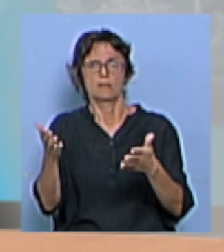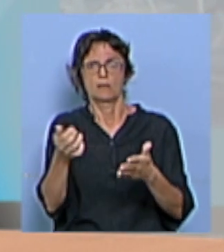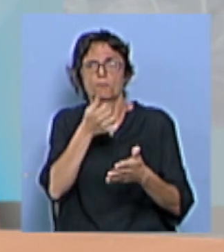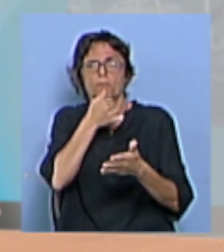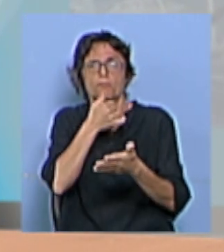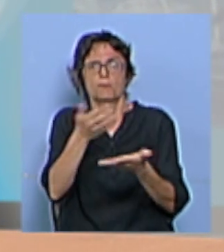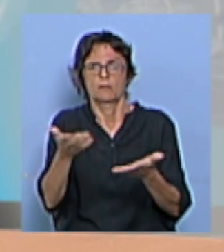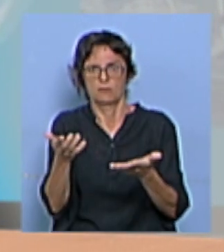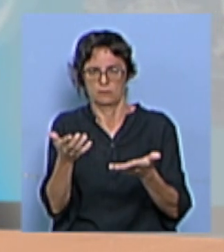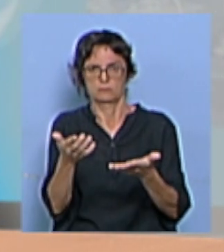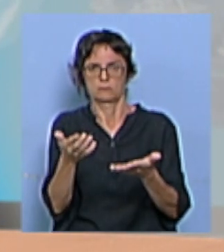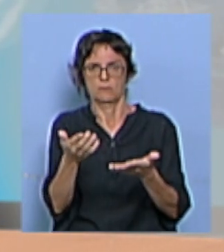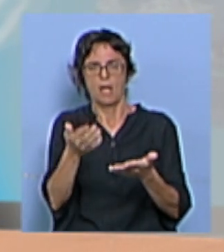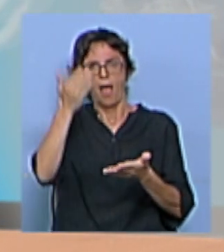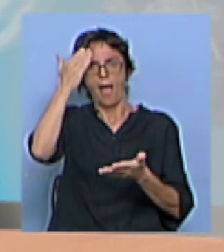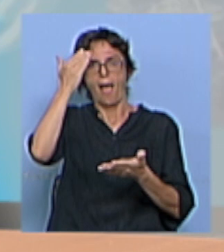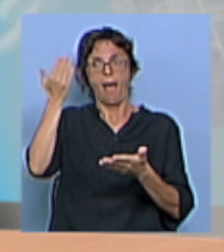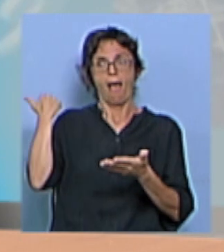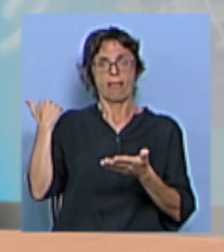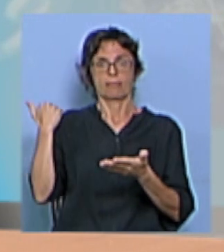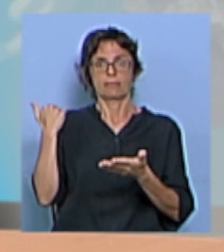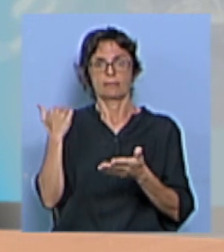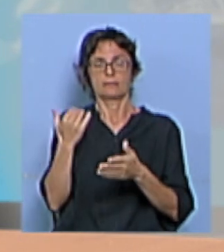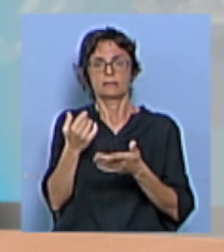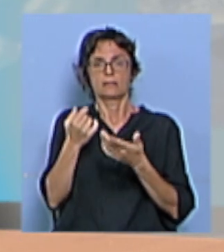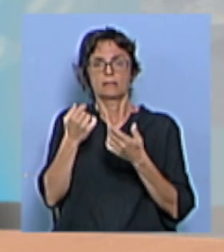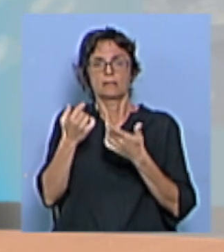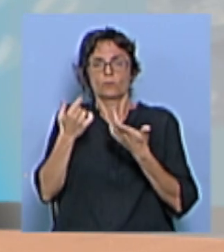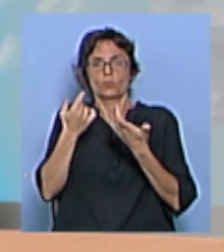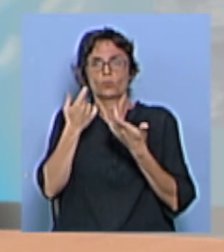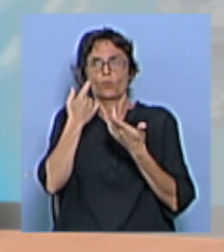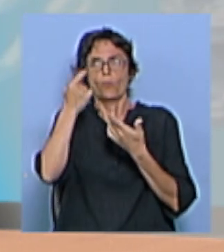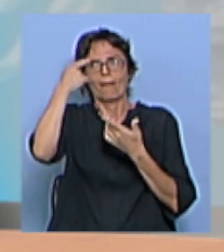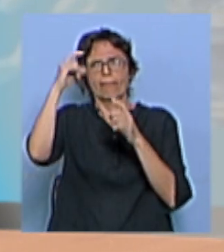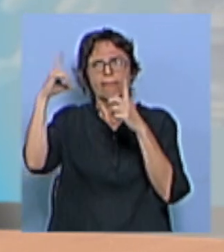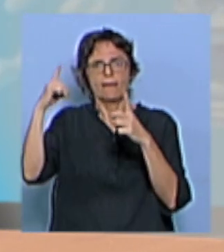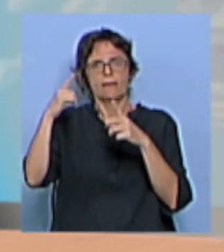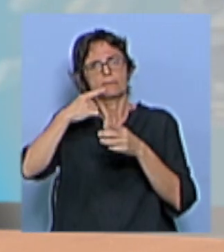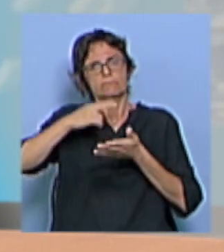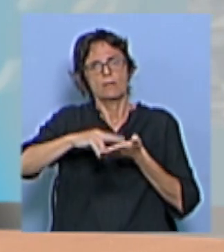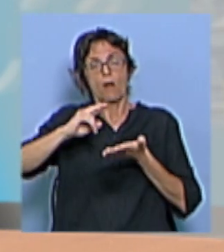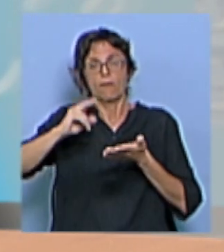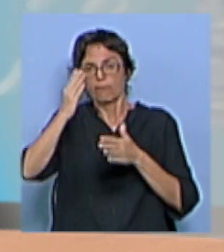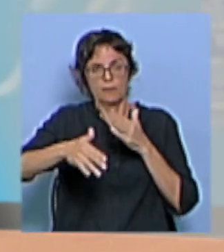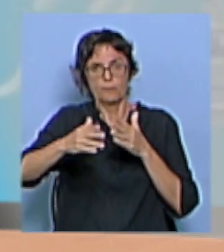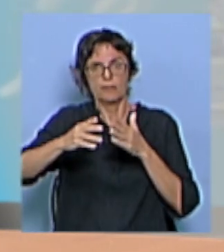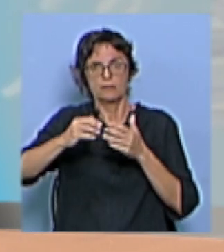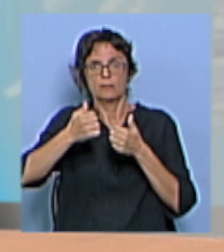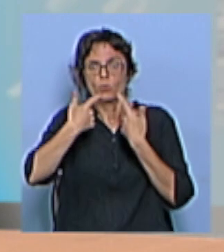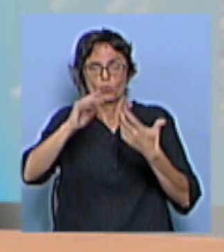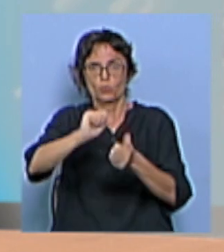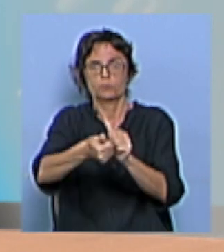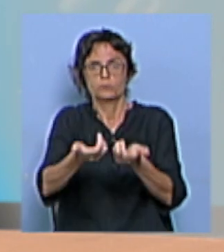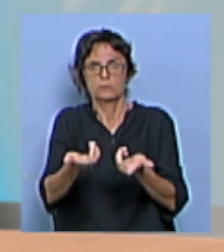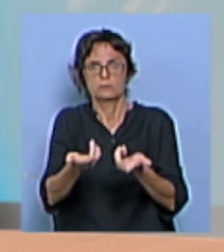antes tinham e que se sintam desafiadas agora a enveredar por caminhos novos. Coletivamente, não sei se